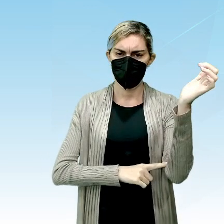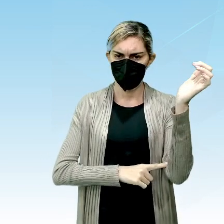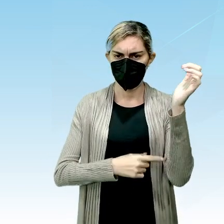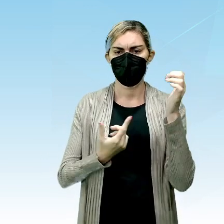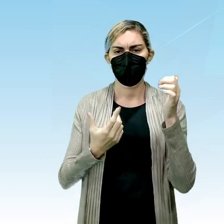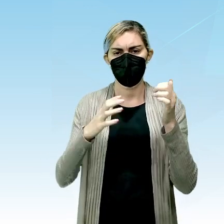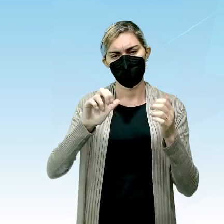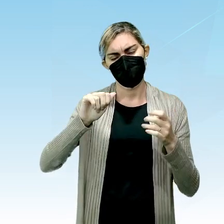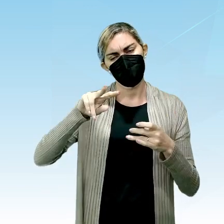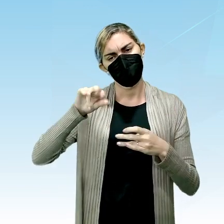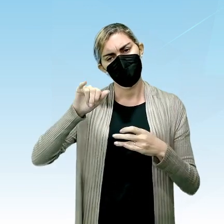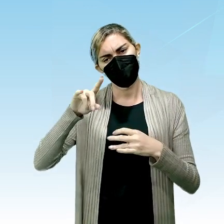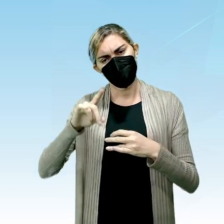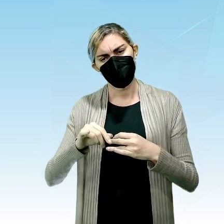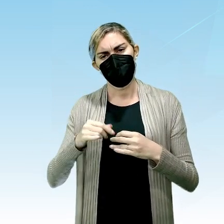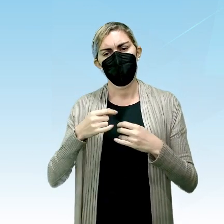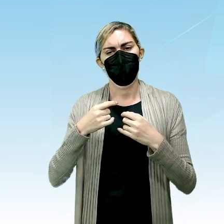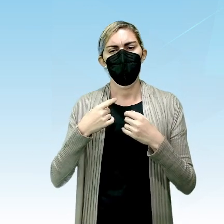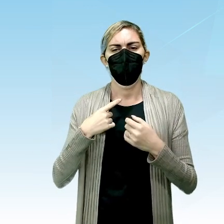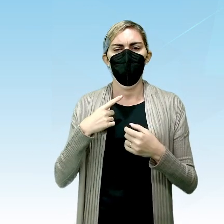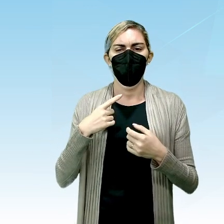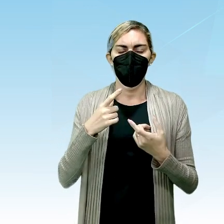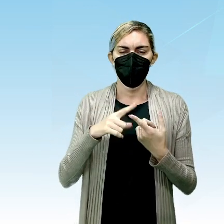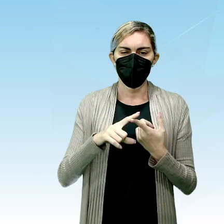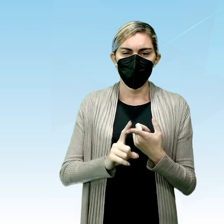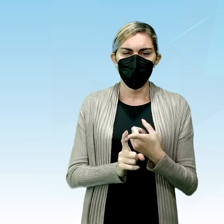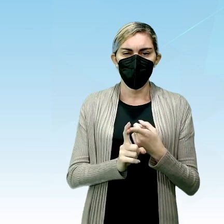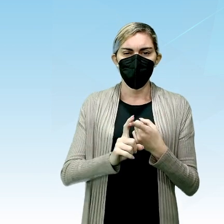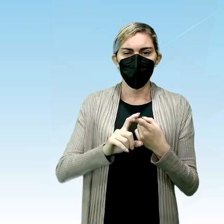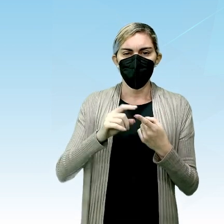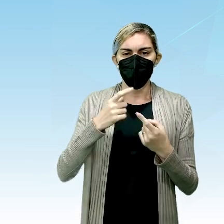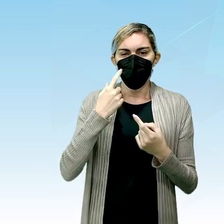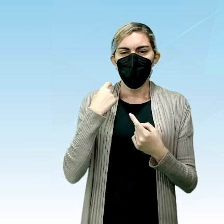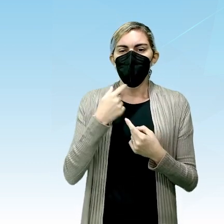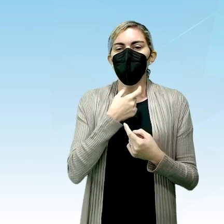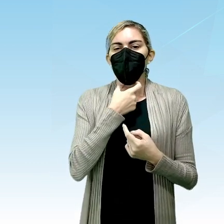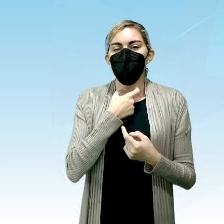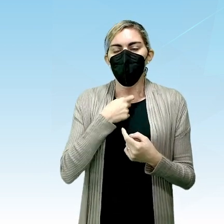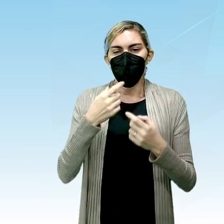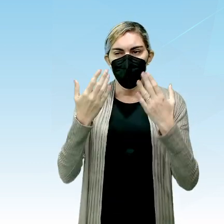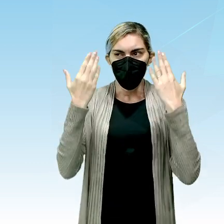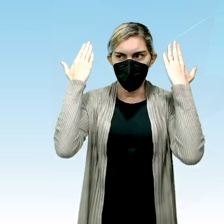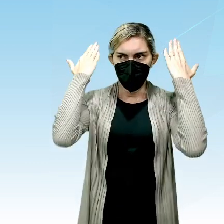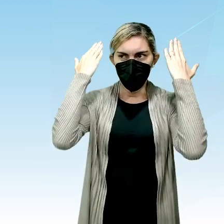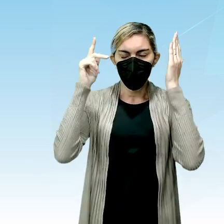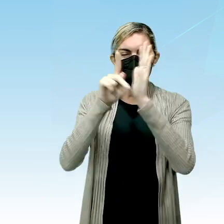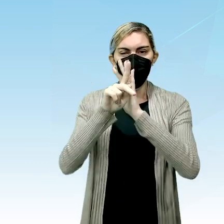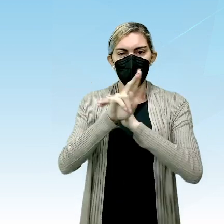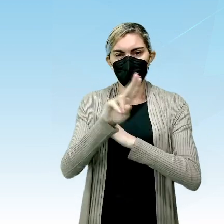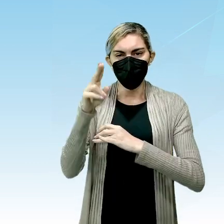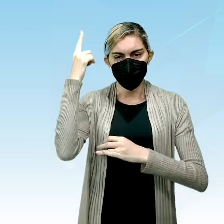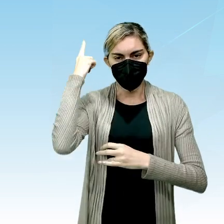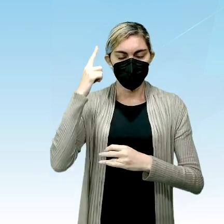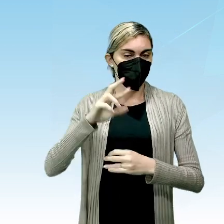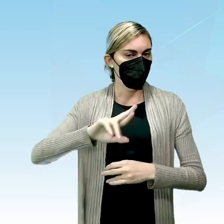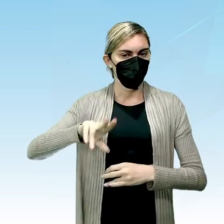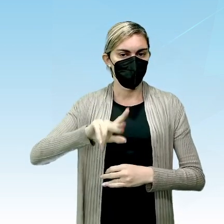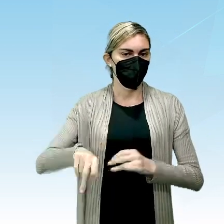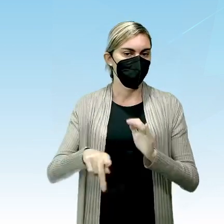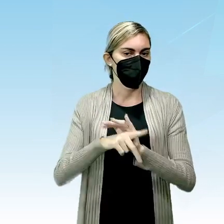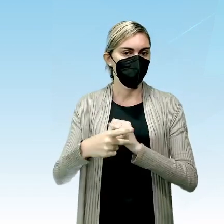glândulas, como a sudorípara e a sebácea, elas não fazem parte do